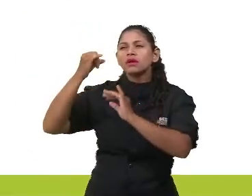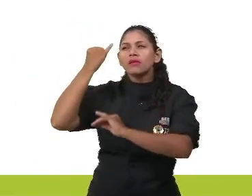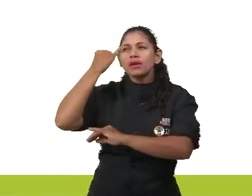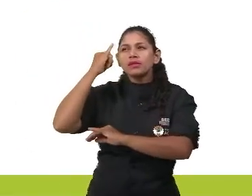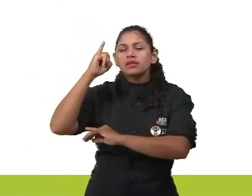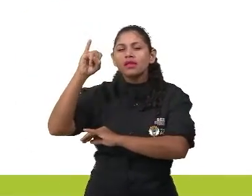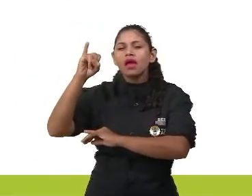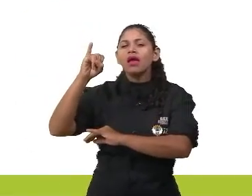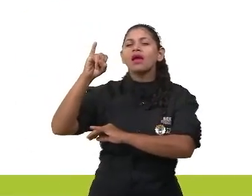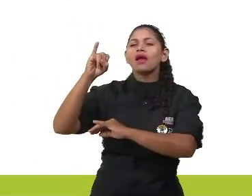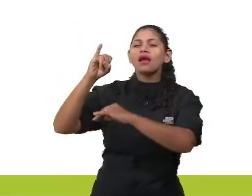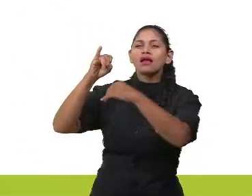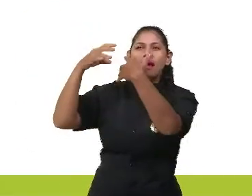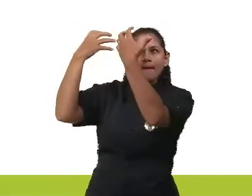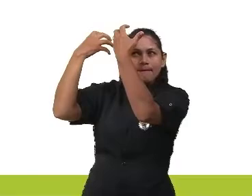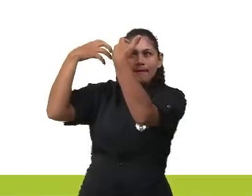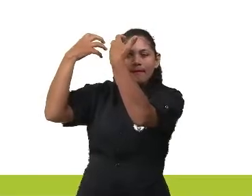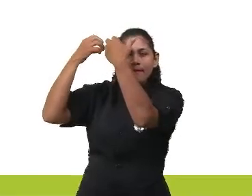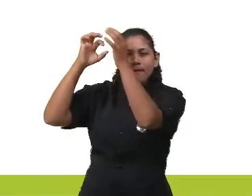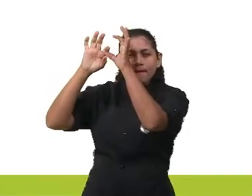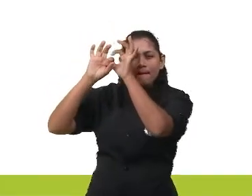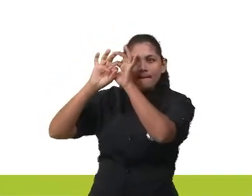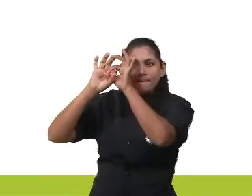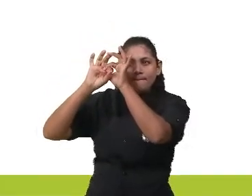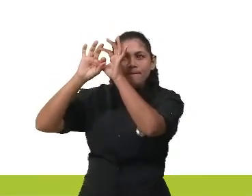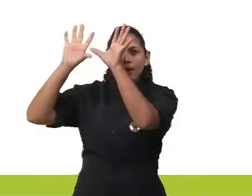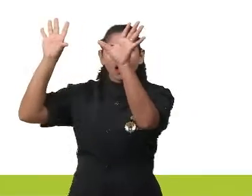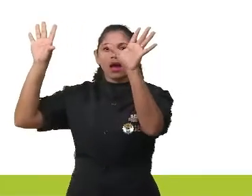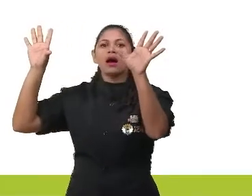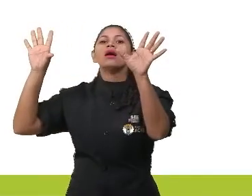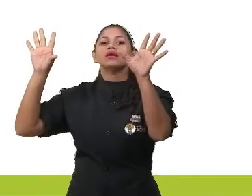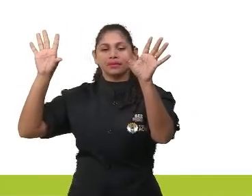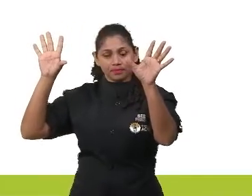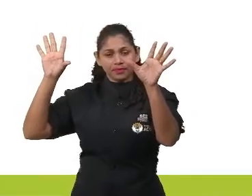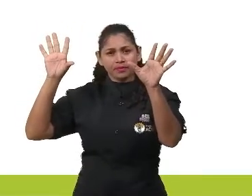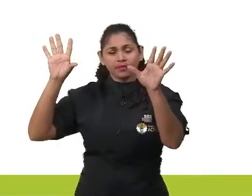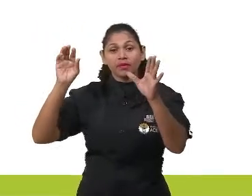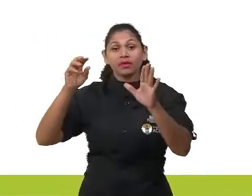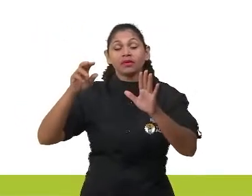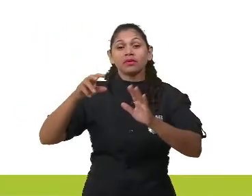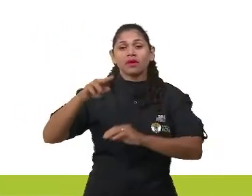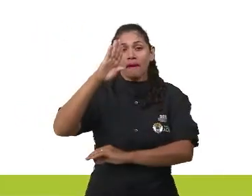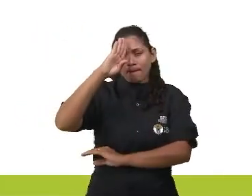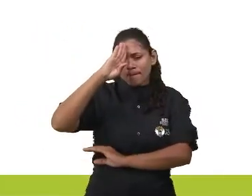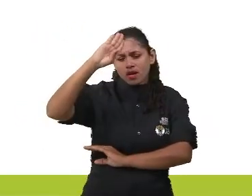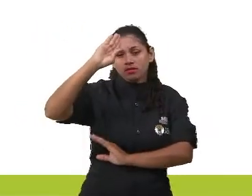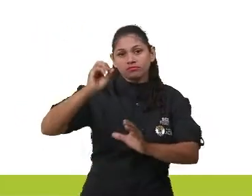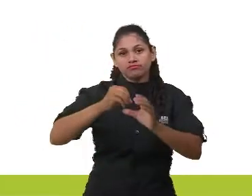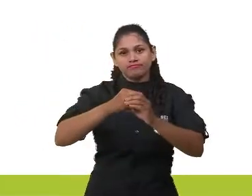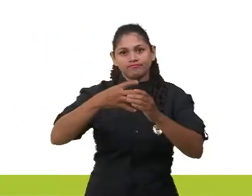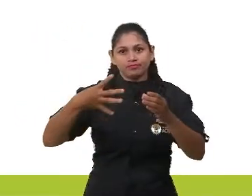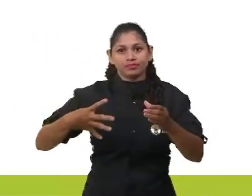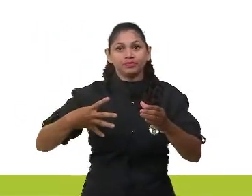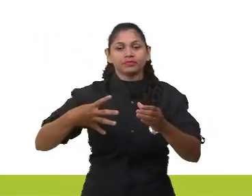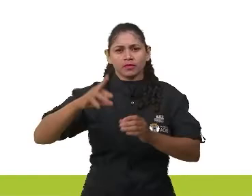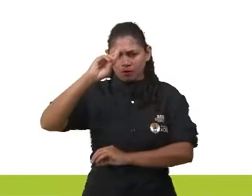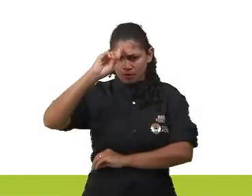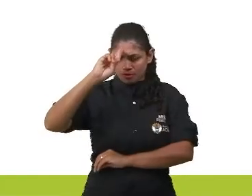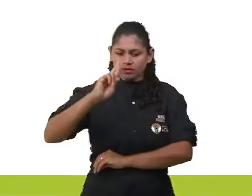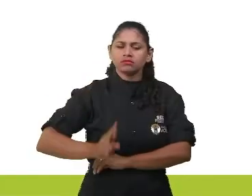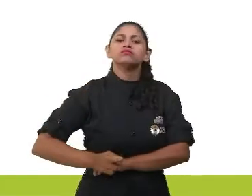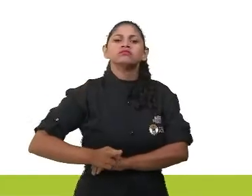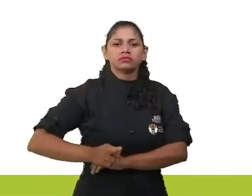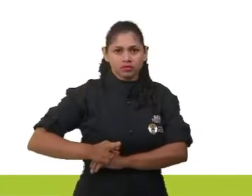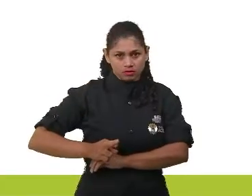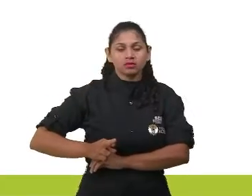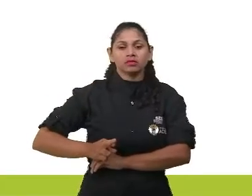produzido. Então, por isso que é o símbolo do iluminismo. Então, quais são essas principais características? Principalmente a razão, que é considerada uma fonte